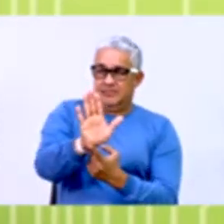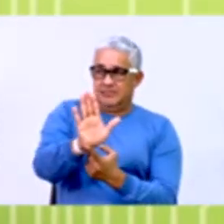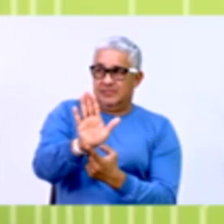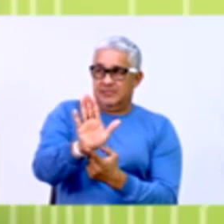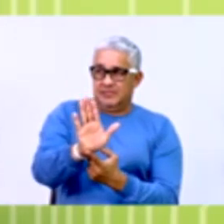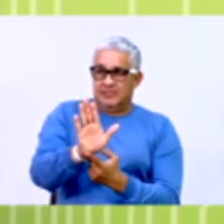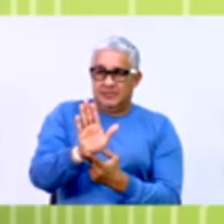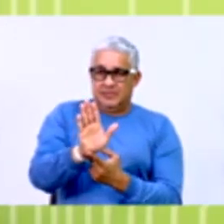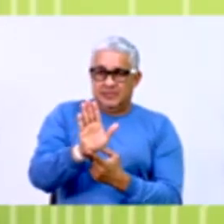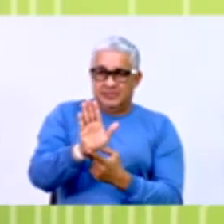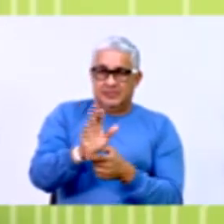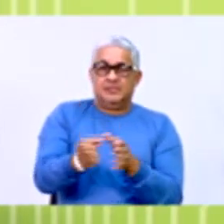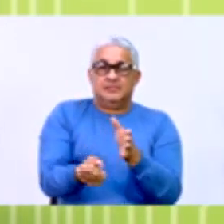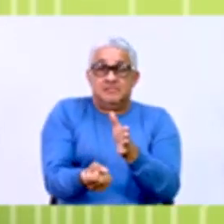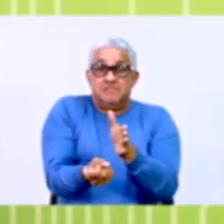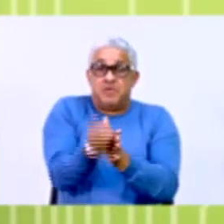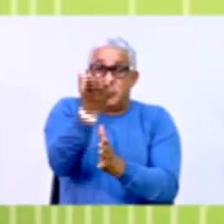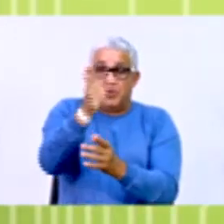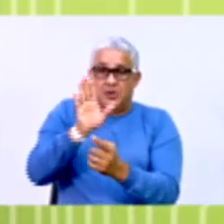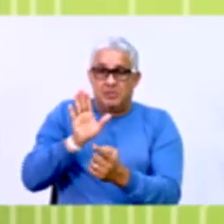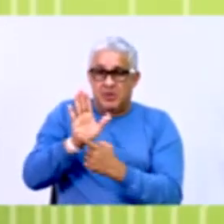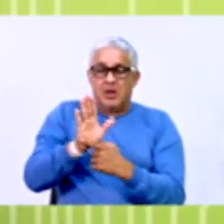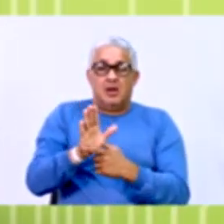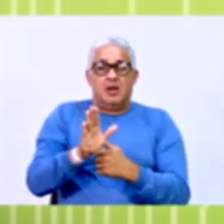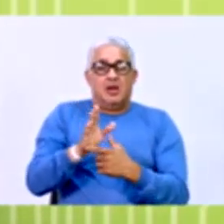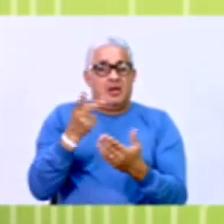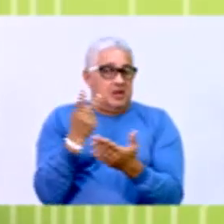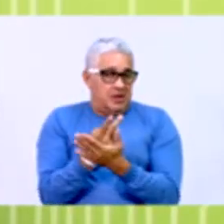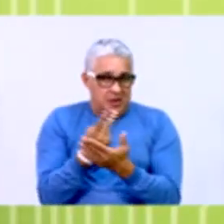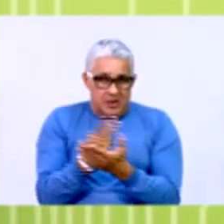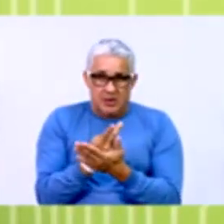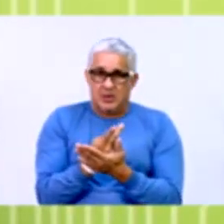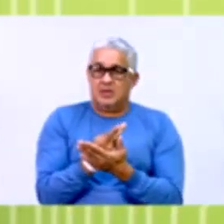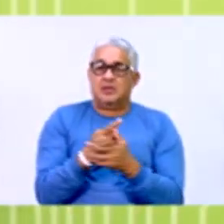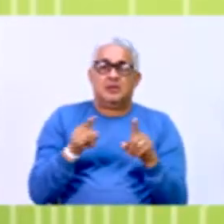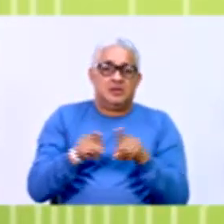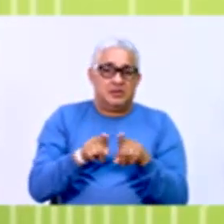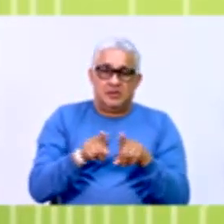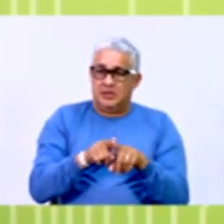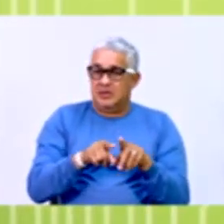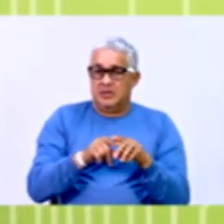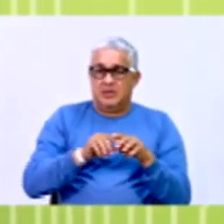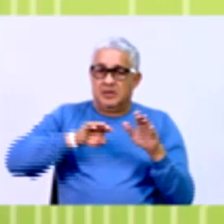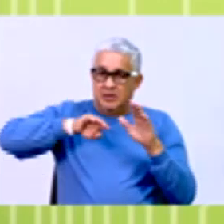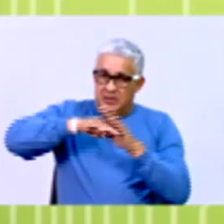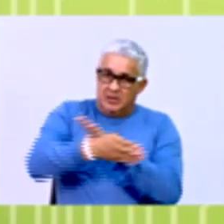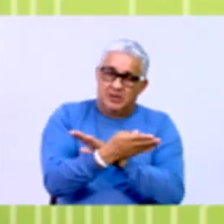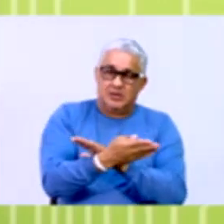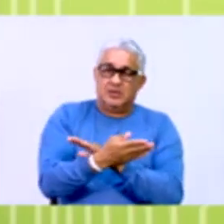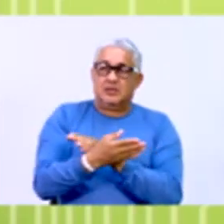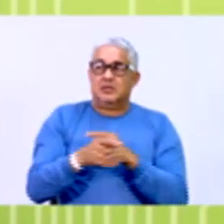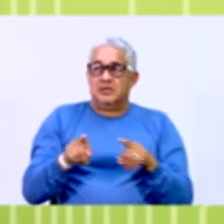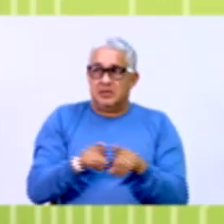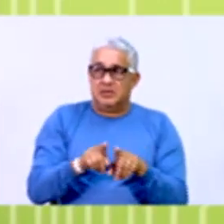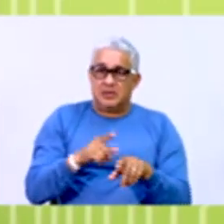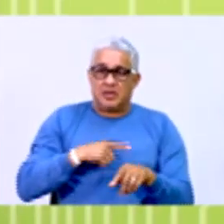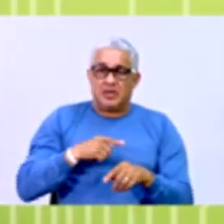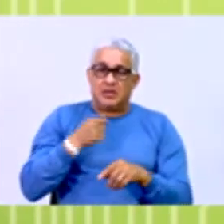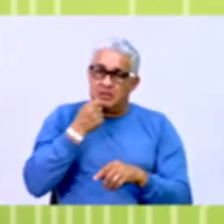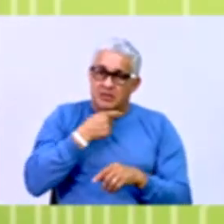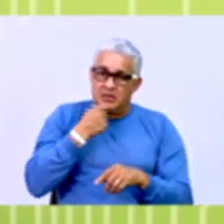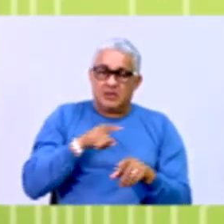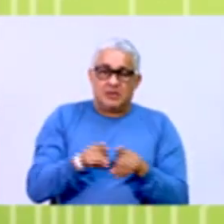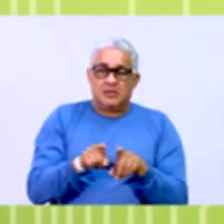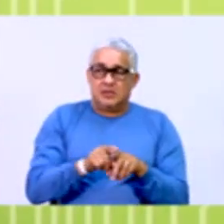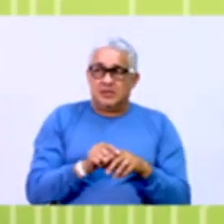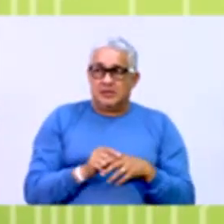aí às vezes aparece o erro, às vezes aparece o vício, né? Tem até anedotas sobre